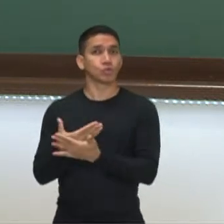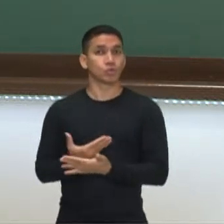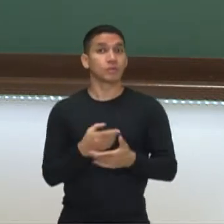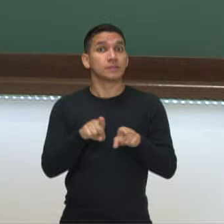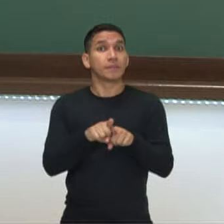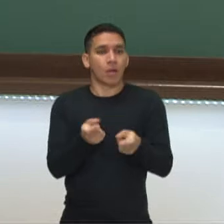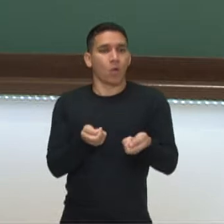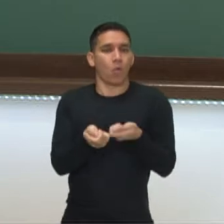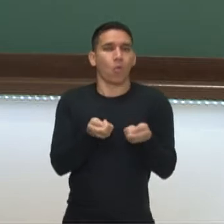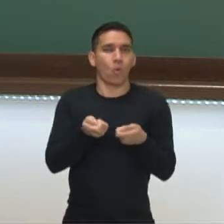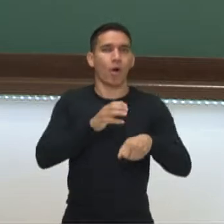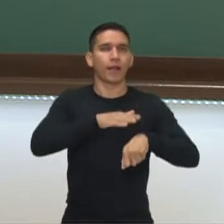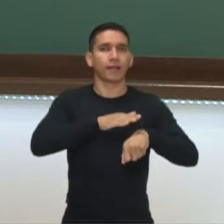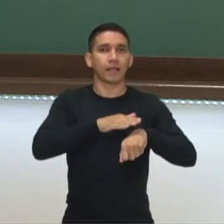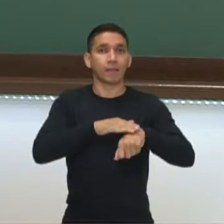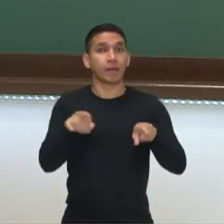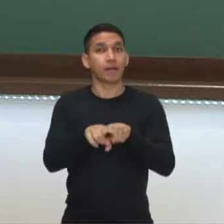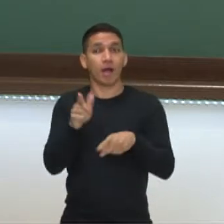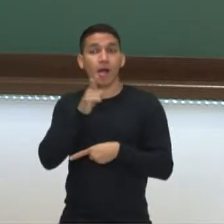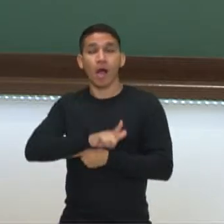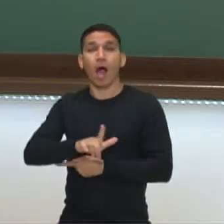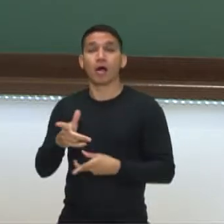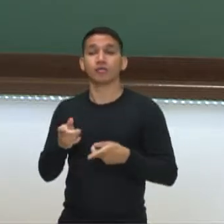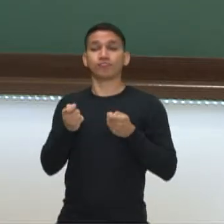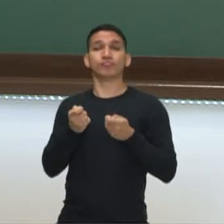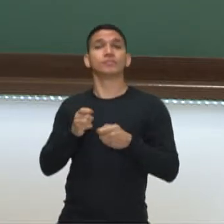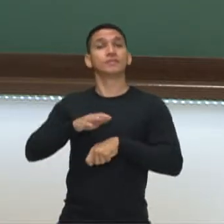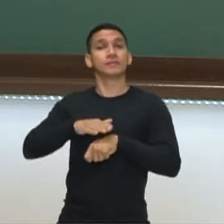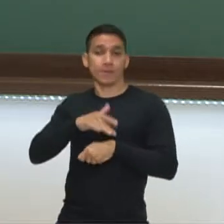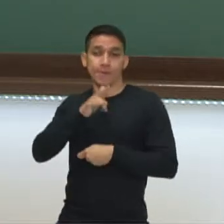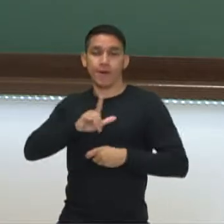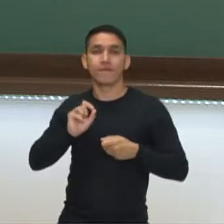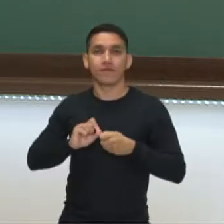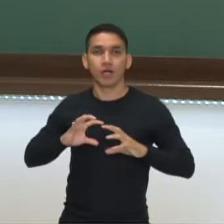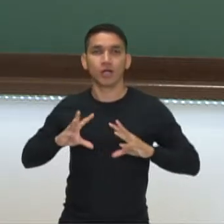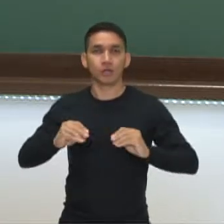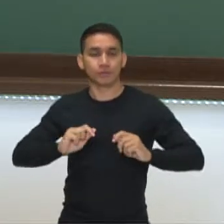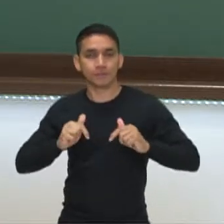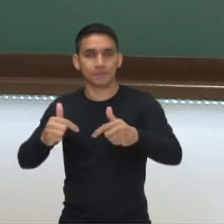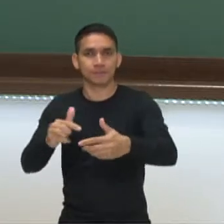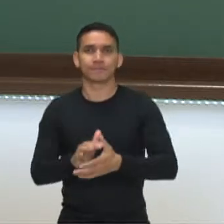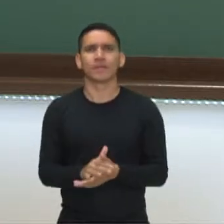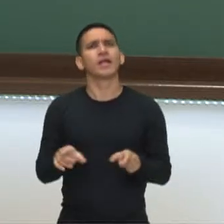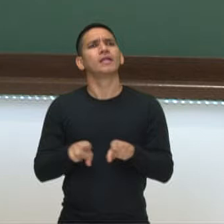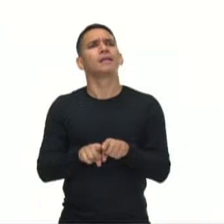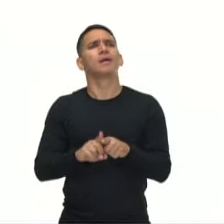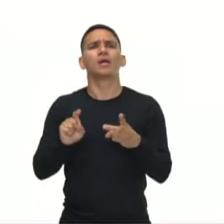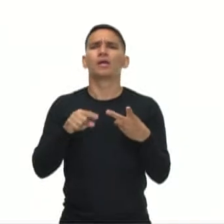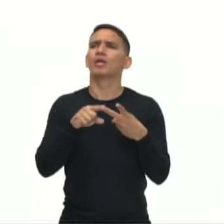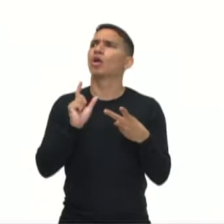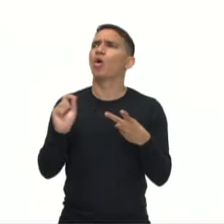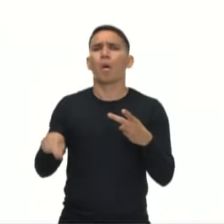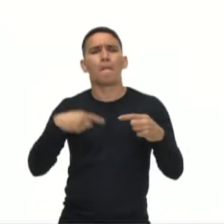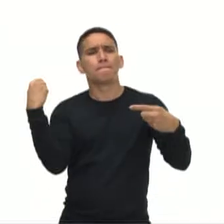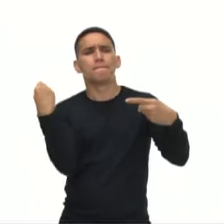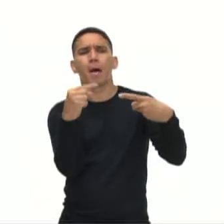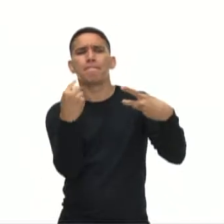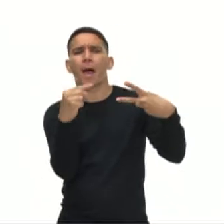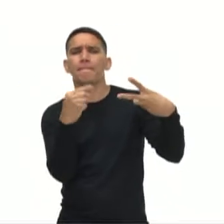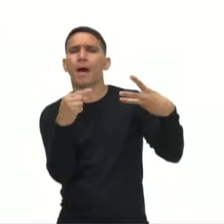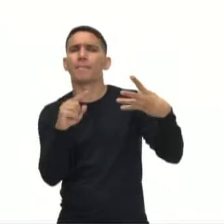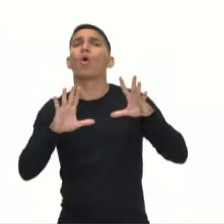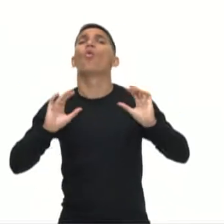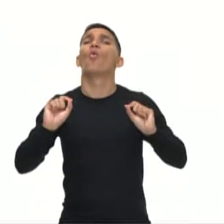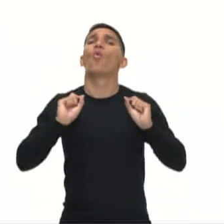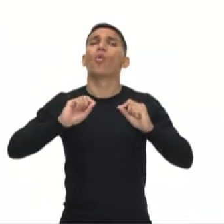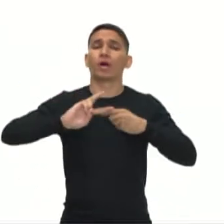tempo, otimizar o tempo, conseguir cumprir as nossas tarefas. E mensurar os impactos positivos de uma